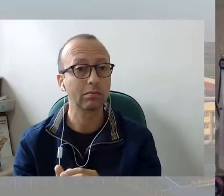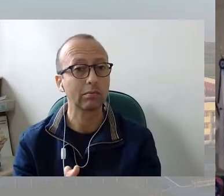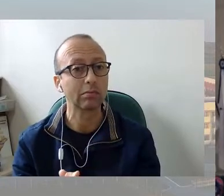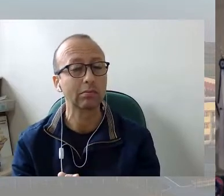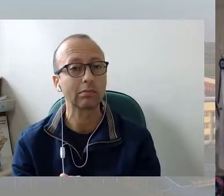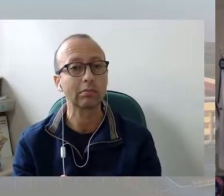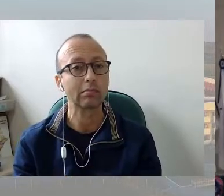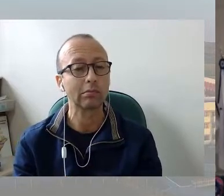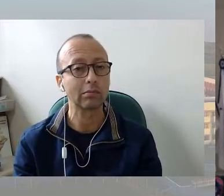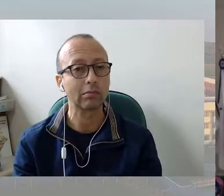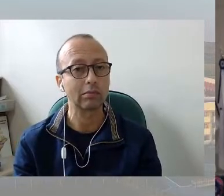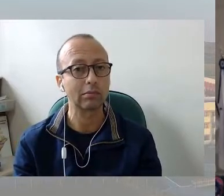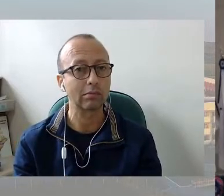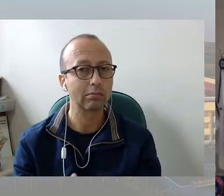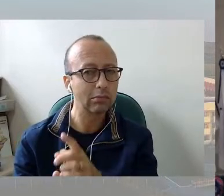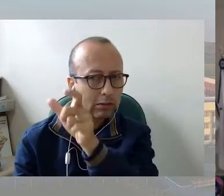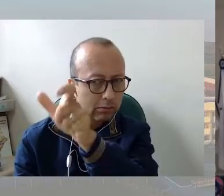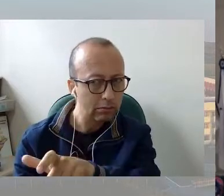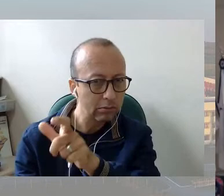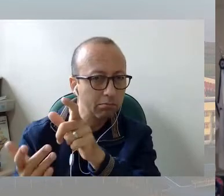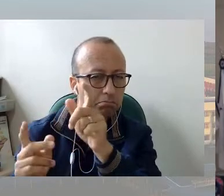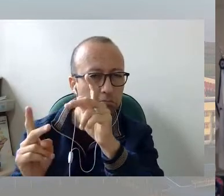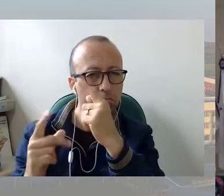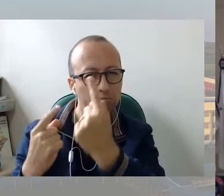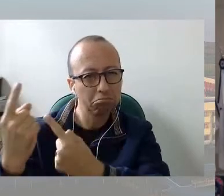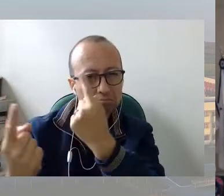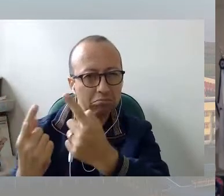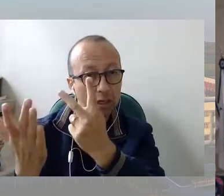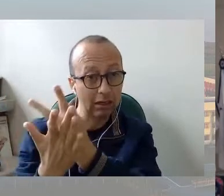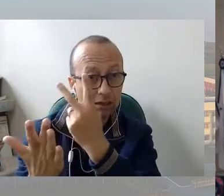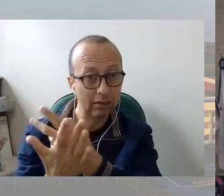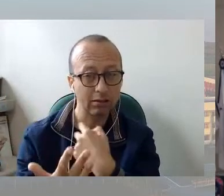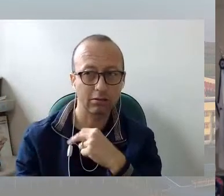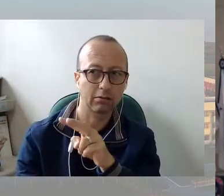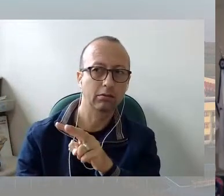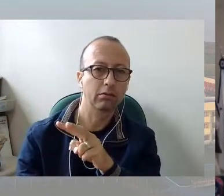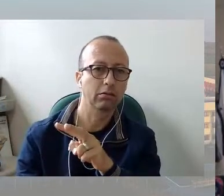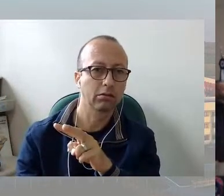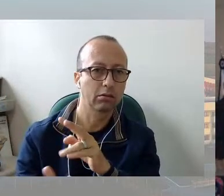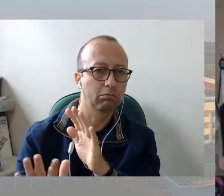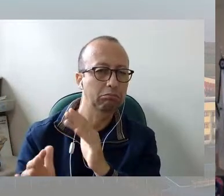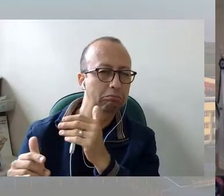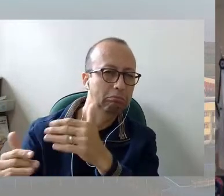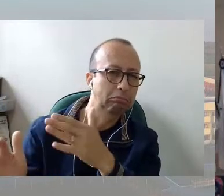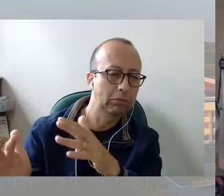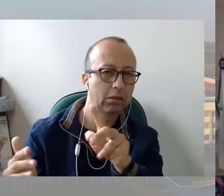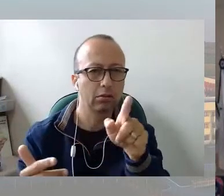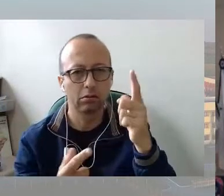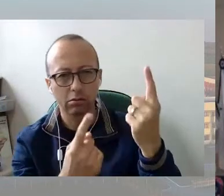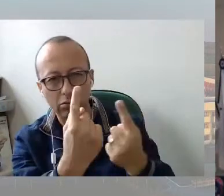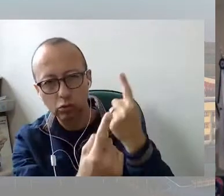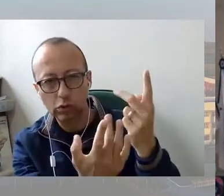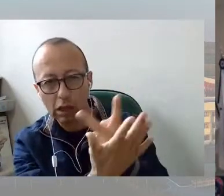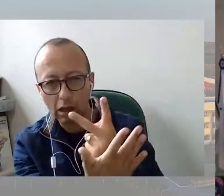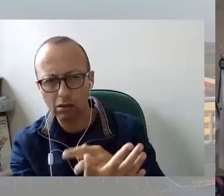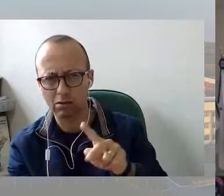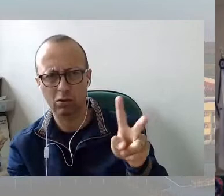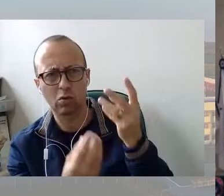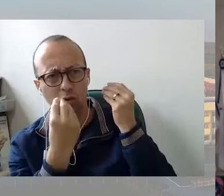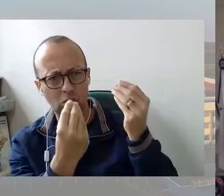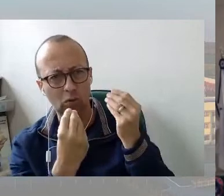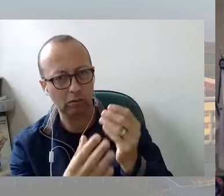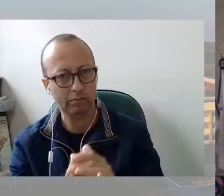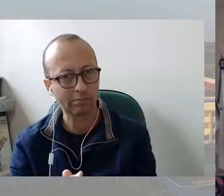nossa reação ao erro de alguns é muito mais intensa do que a erro de outros. Esse não foi o primeiro